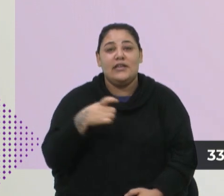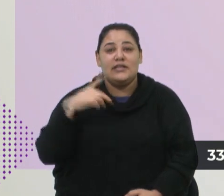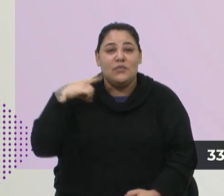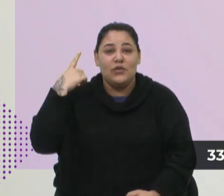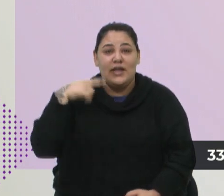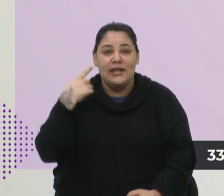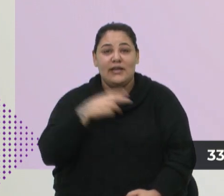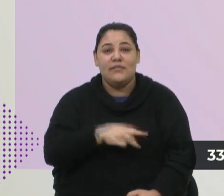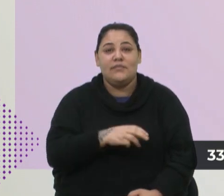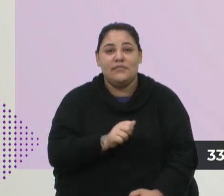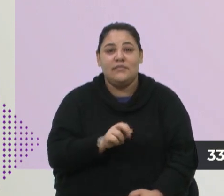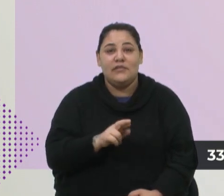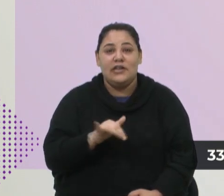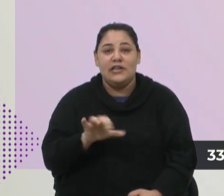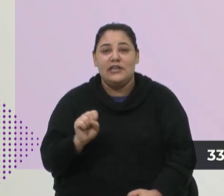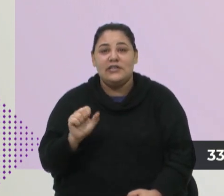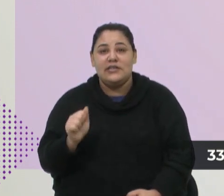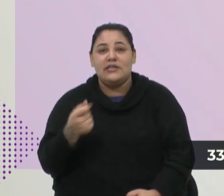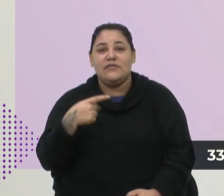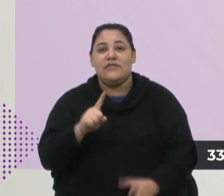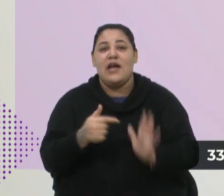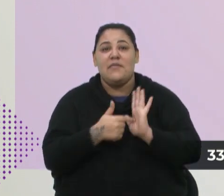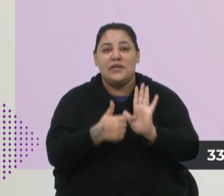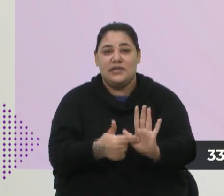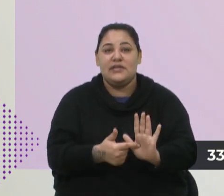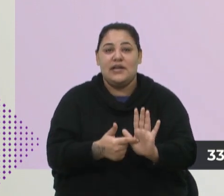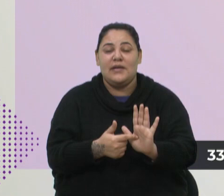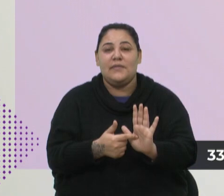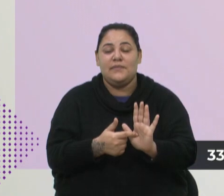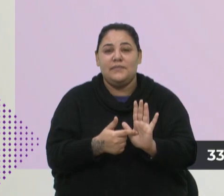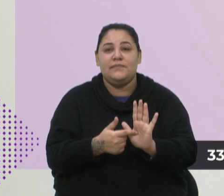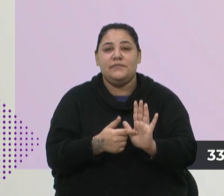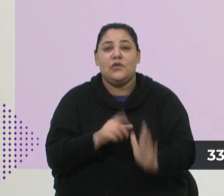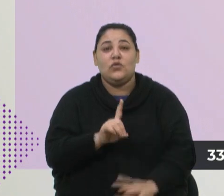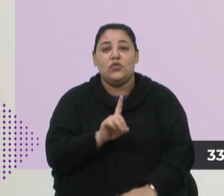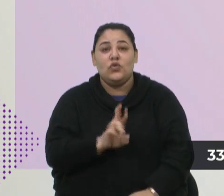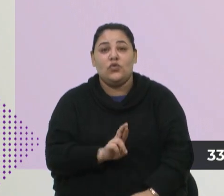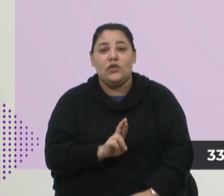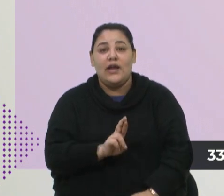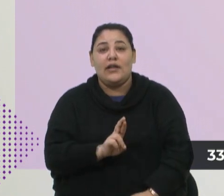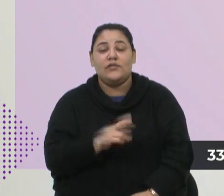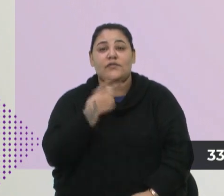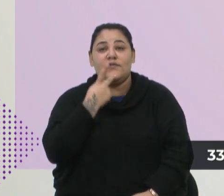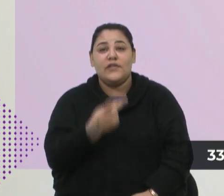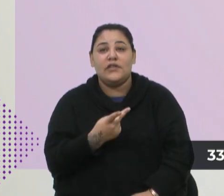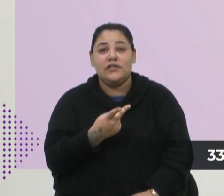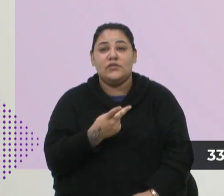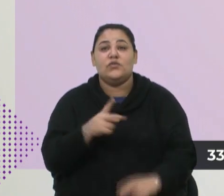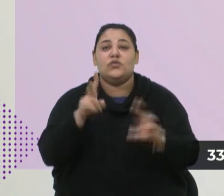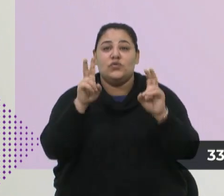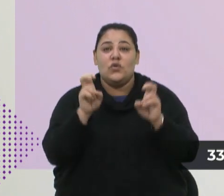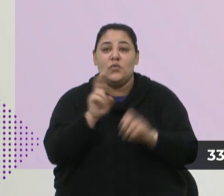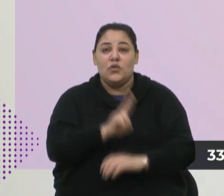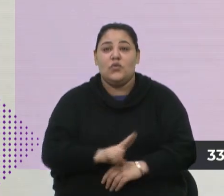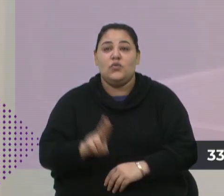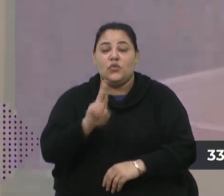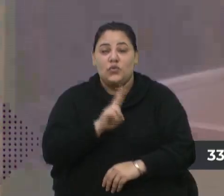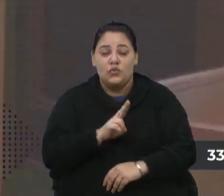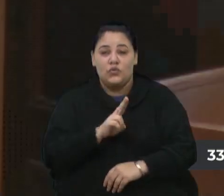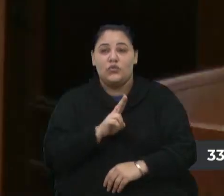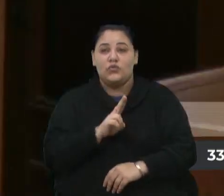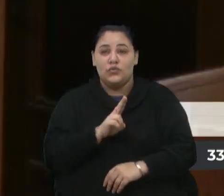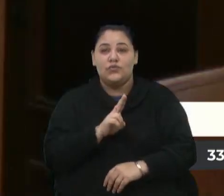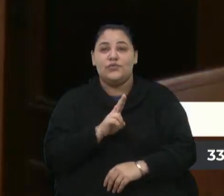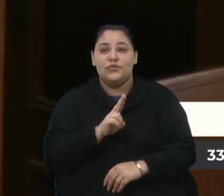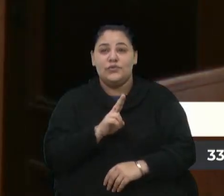que vai apresentar a tese de doutorado dela, falando a respeito da ocupação, né, das mulheres nos